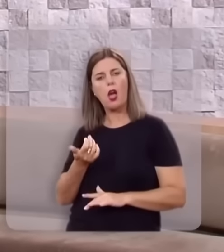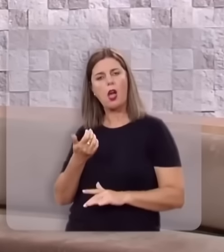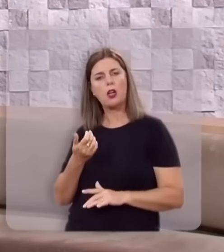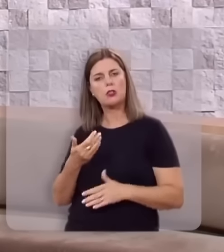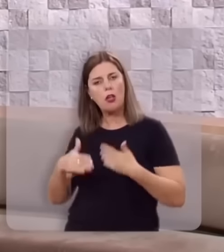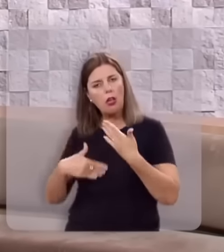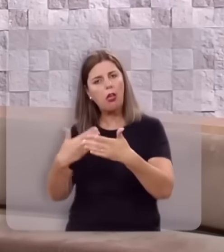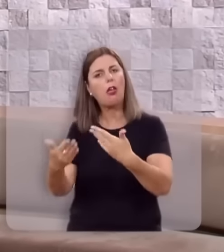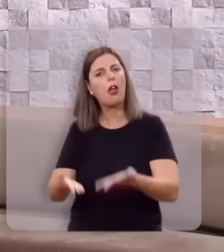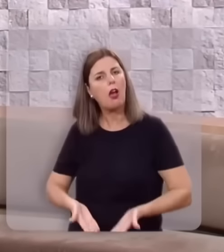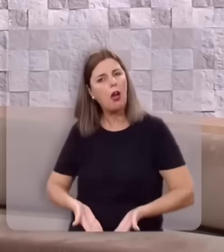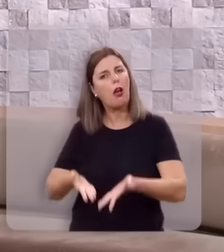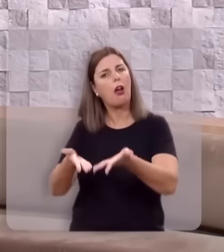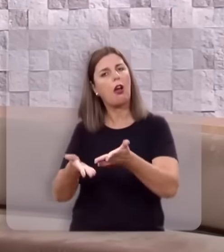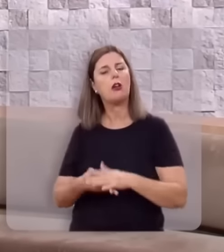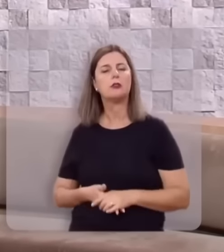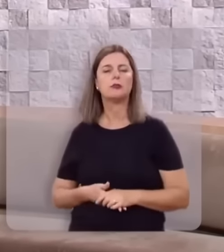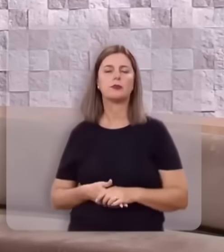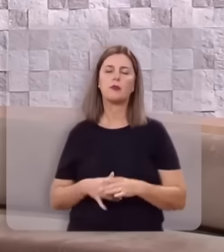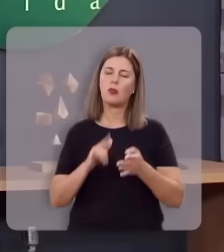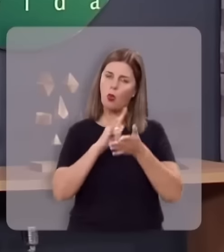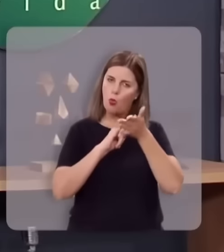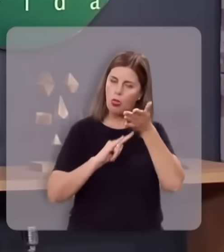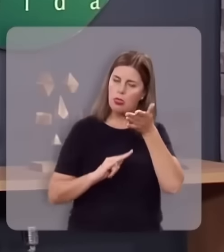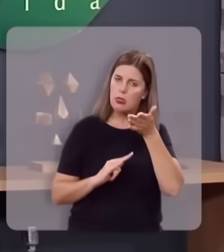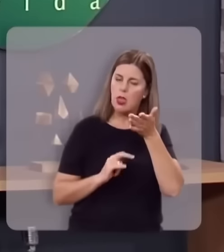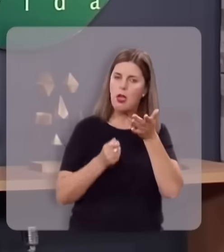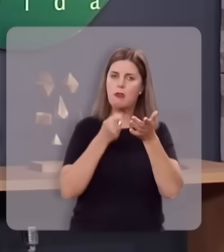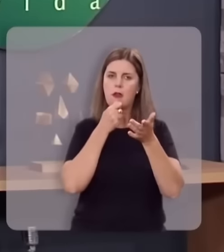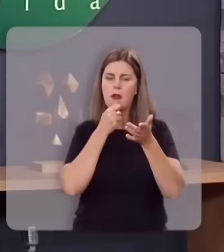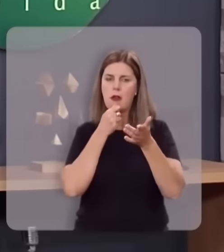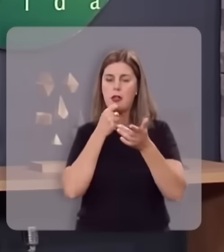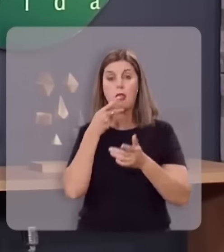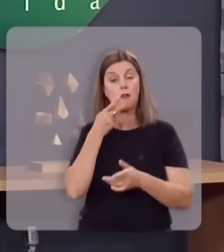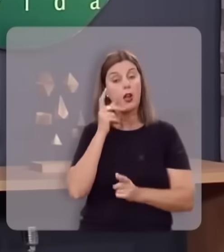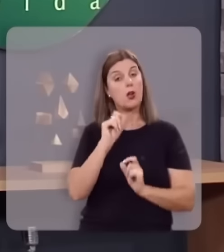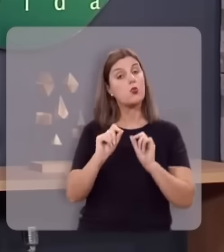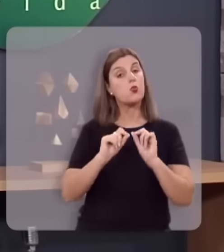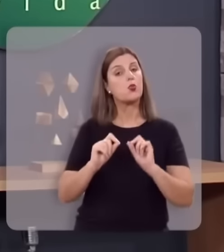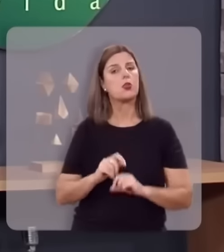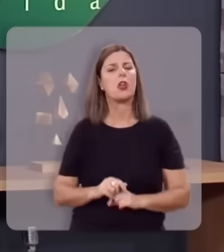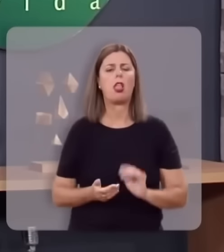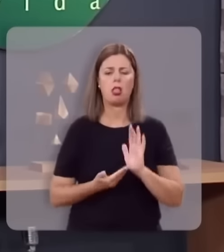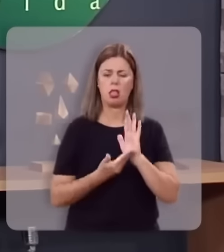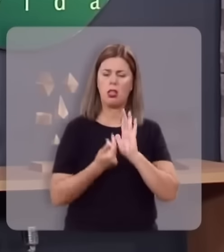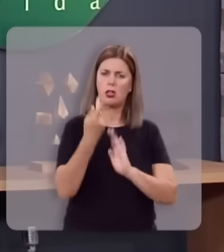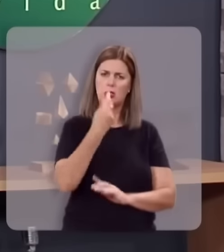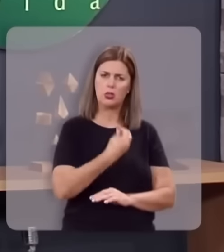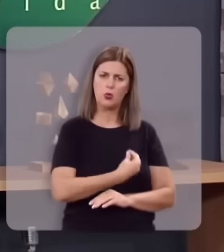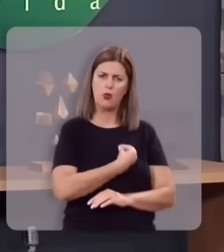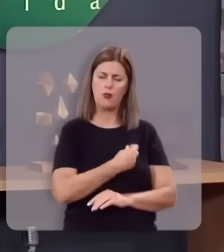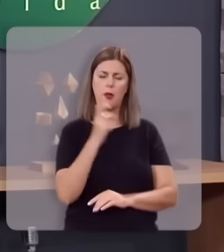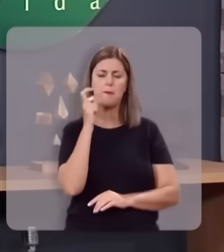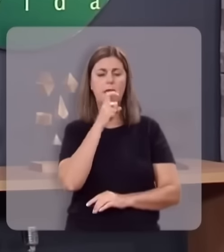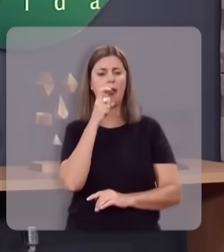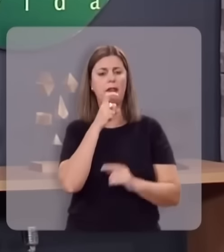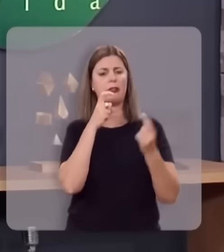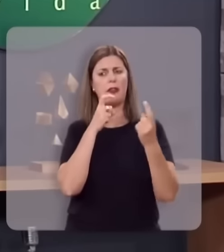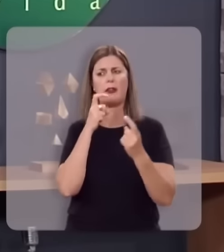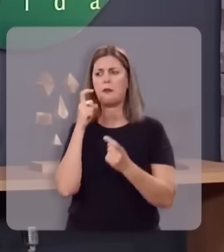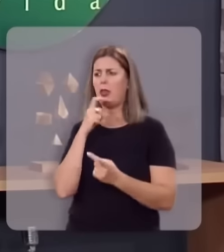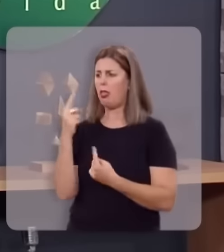paraa frente o texto ainda vai além diz assim tira da sua vida mentira não